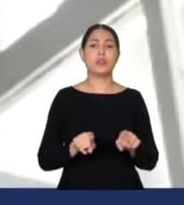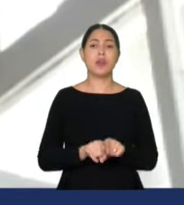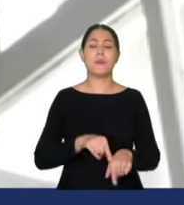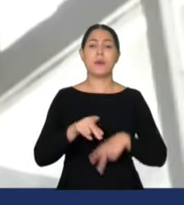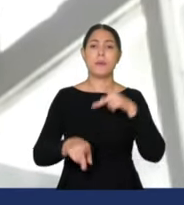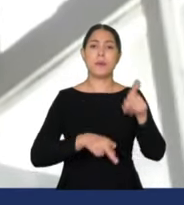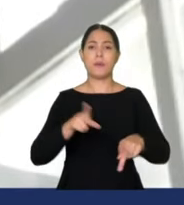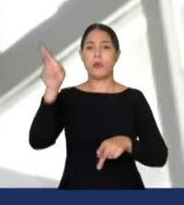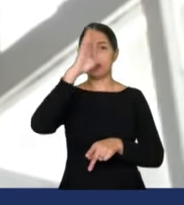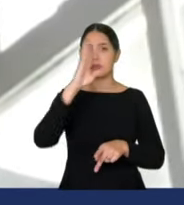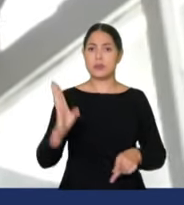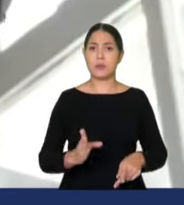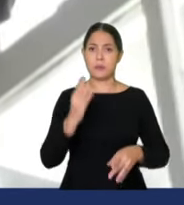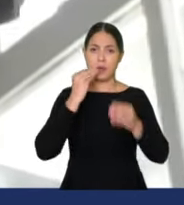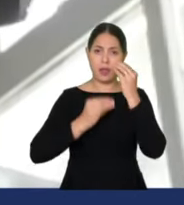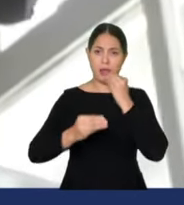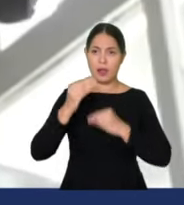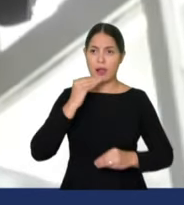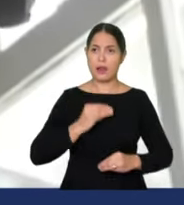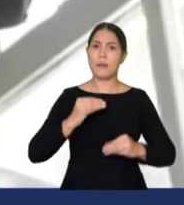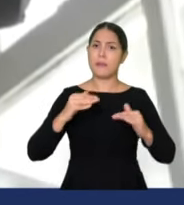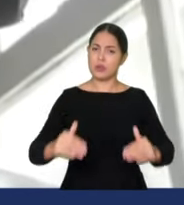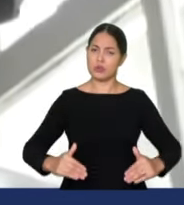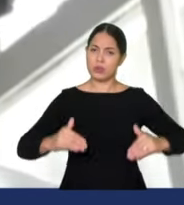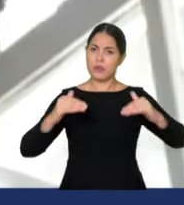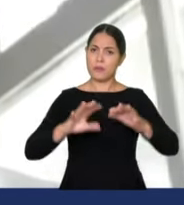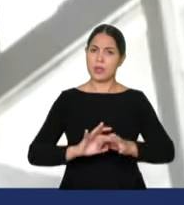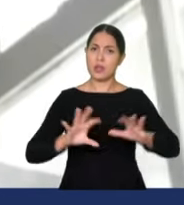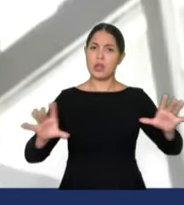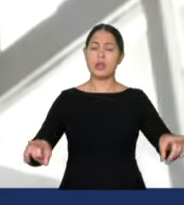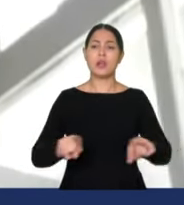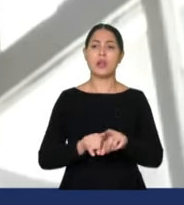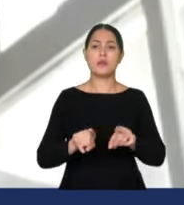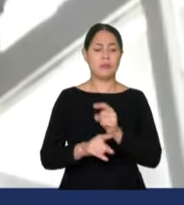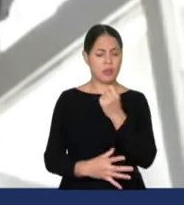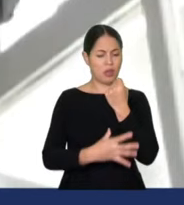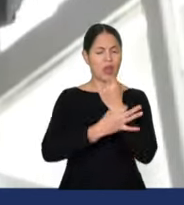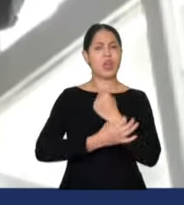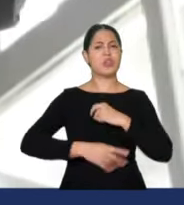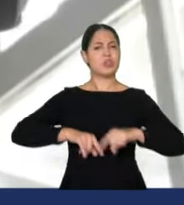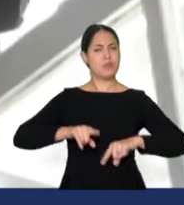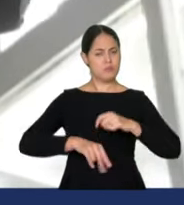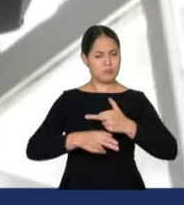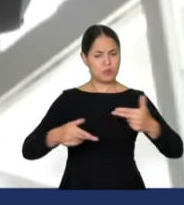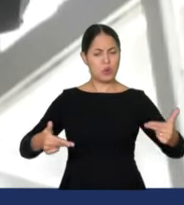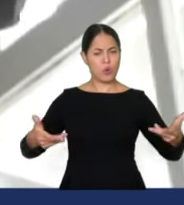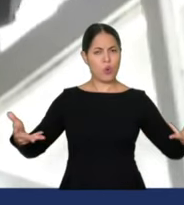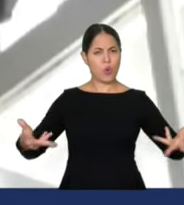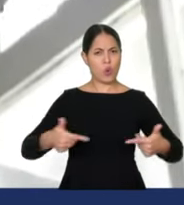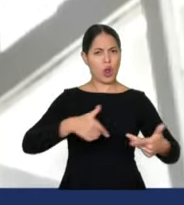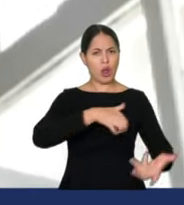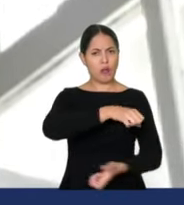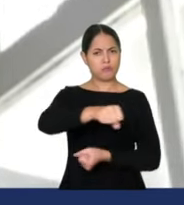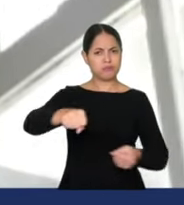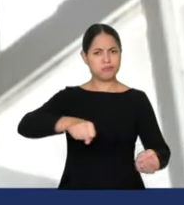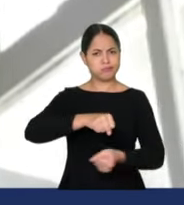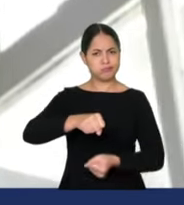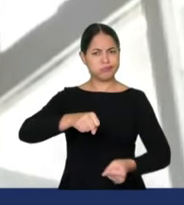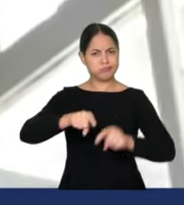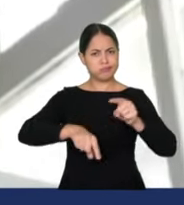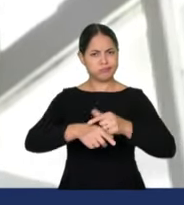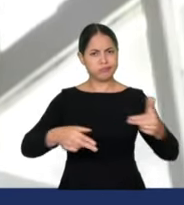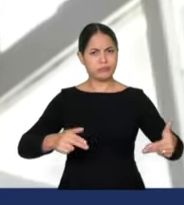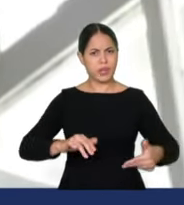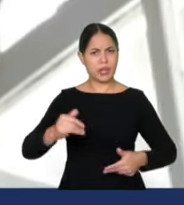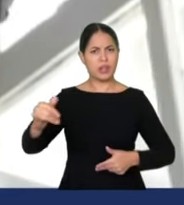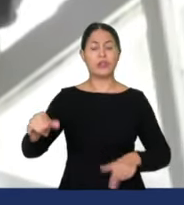acesso universal e preços justos aos serviços e bens energéticos, a promoção do desenvolvimento sustentável, geração de